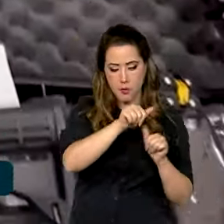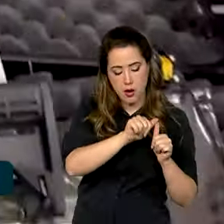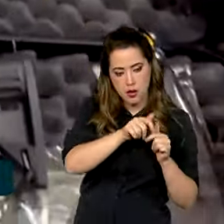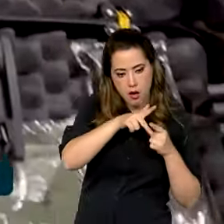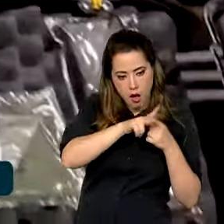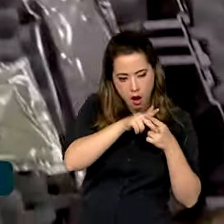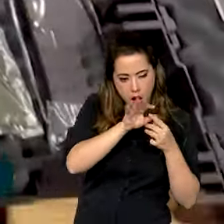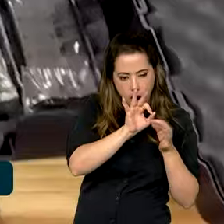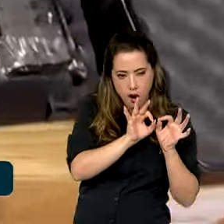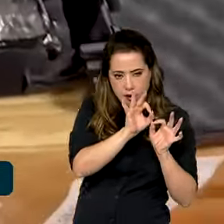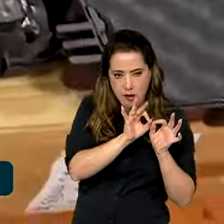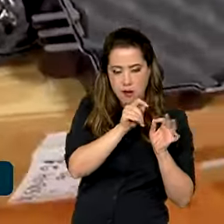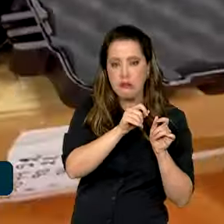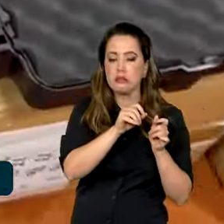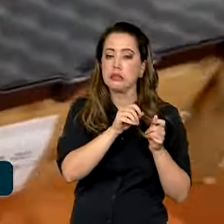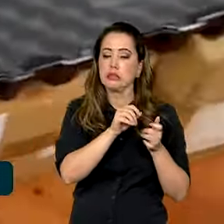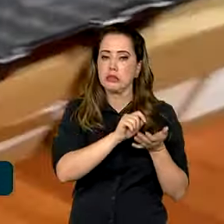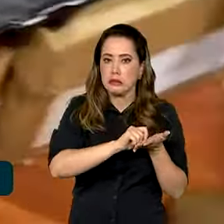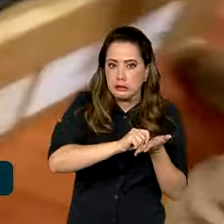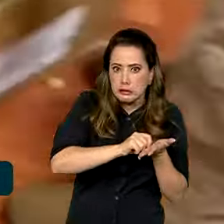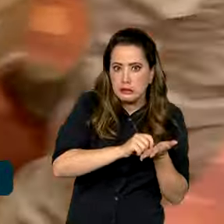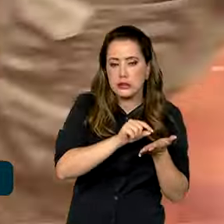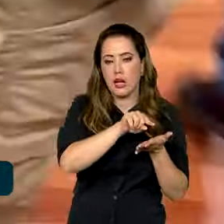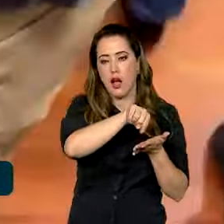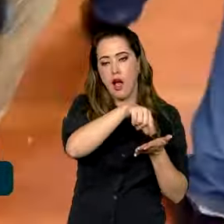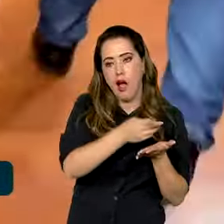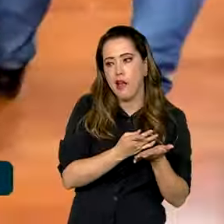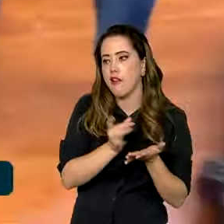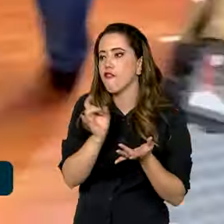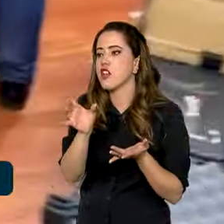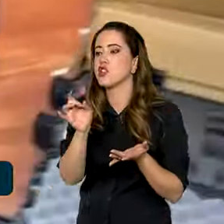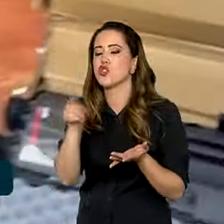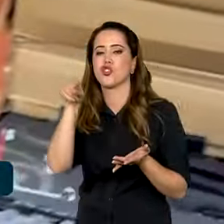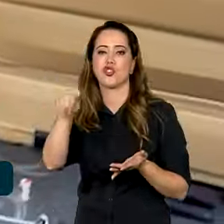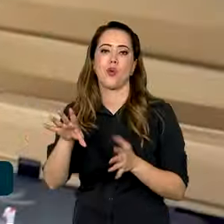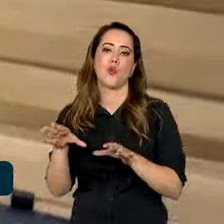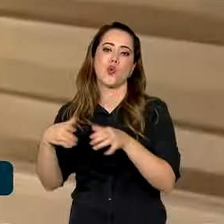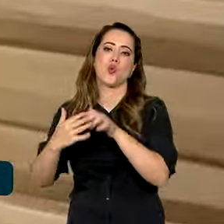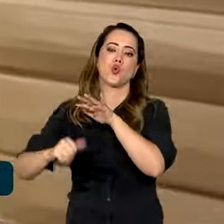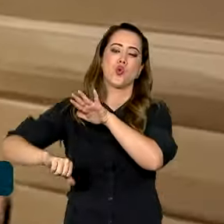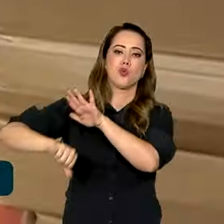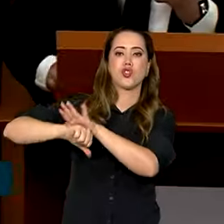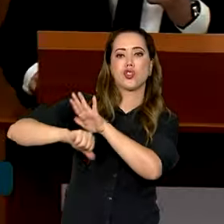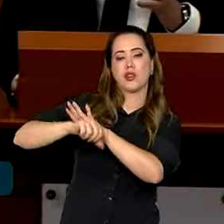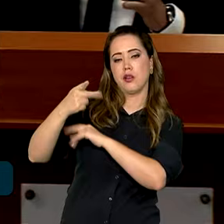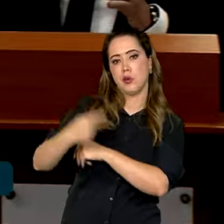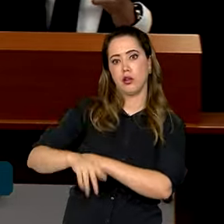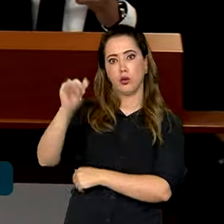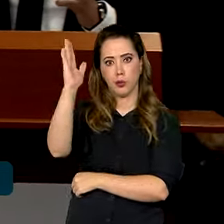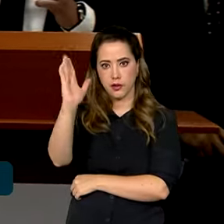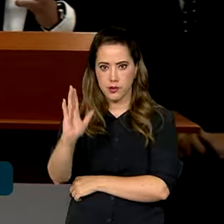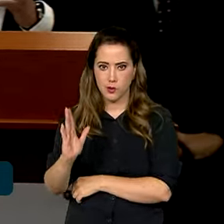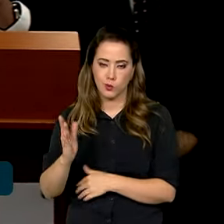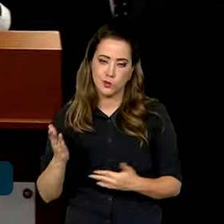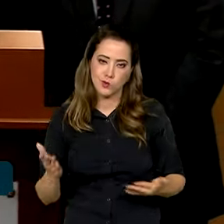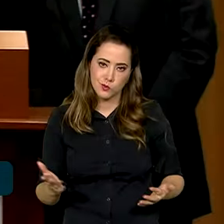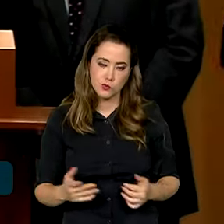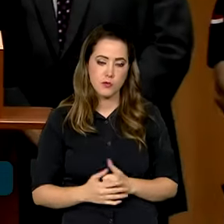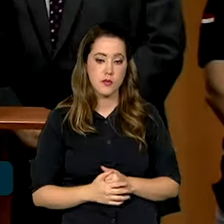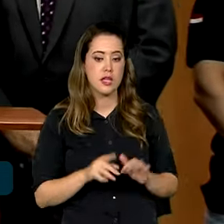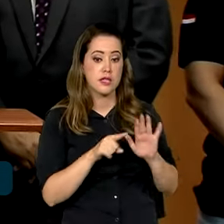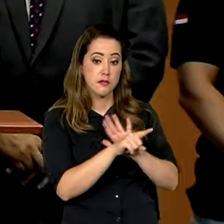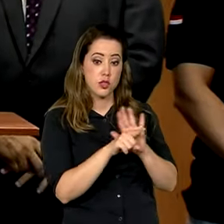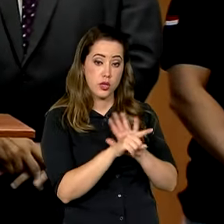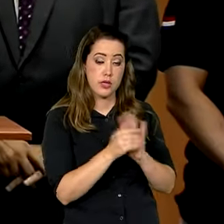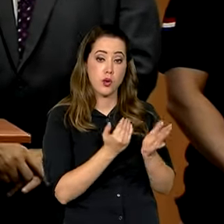enviadas para intermediários que vendiam as principais facções brasileiras essa investigação começou em